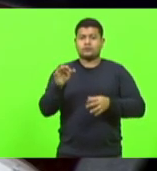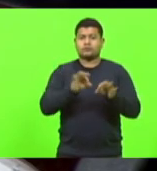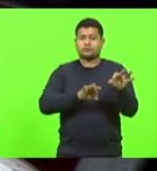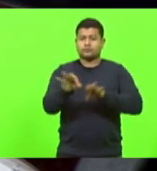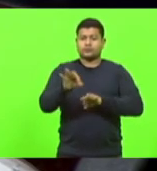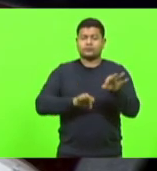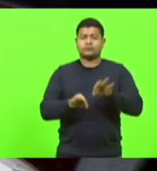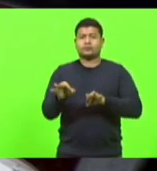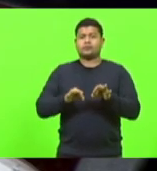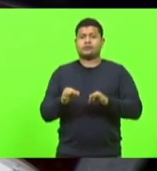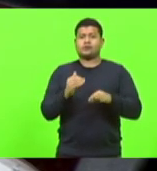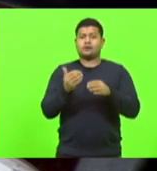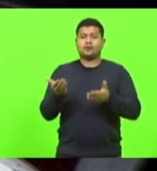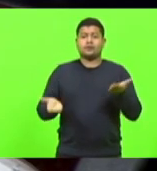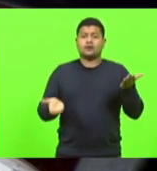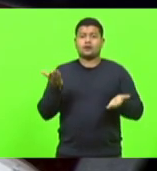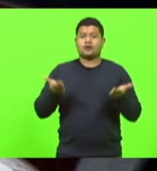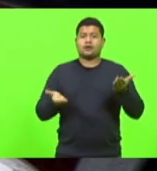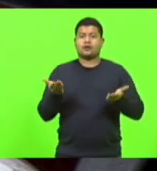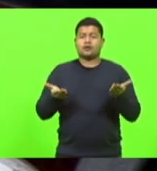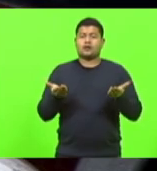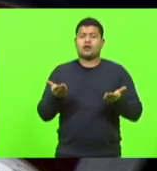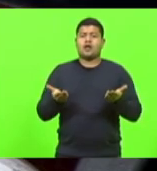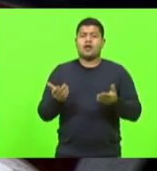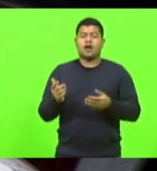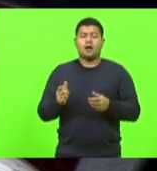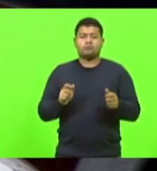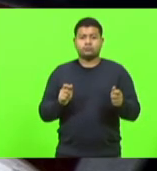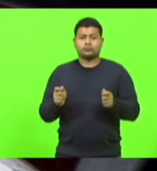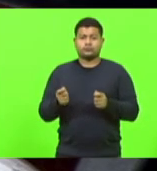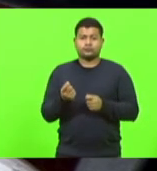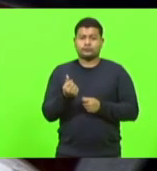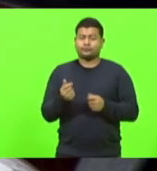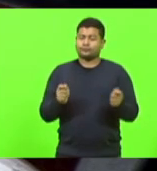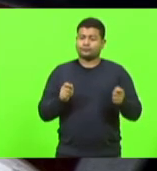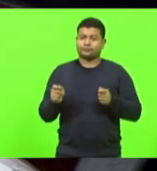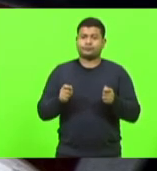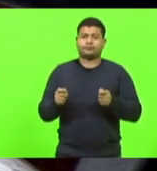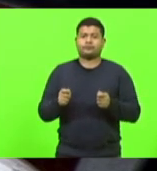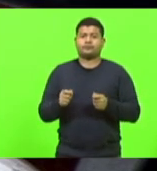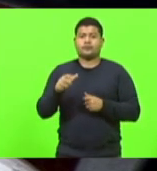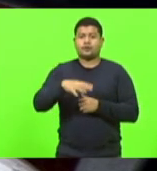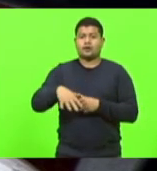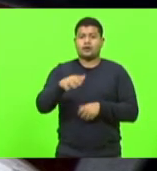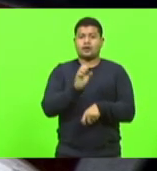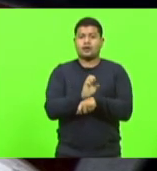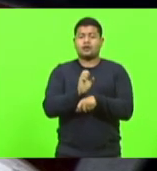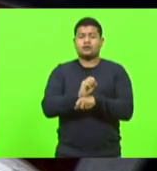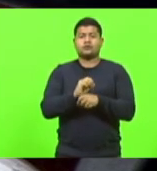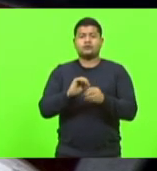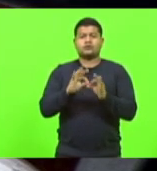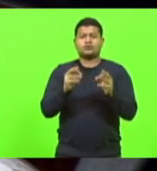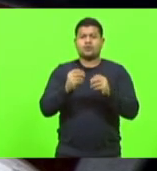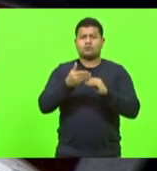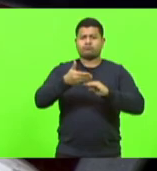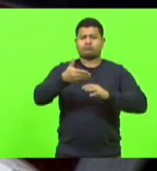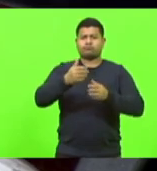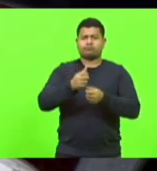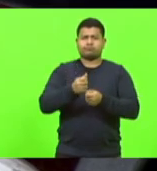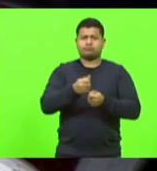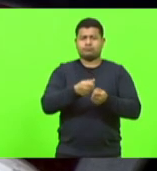equilíbrio fiscal e atuarial no âmbito do Estado de Santa Catarina grande parte do texto da PEC é